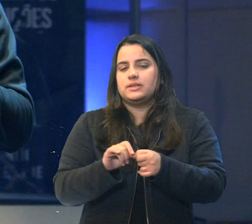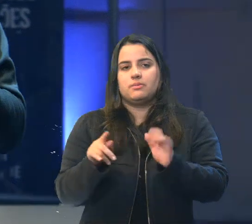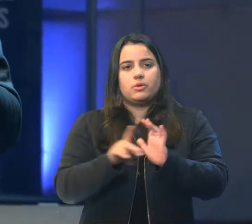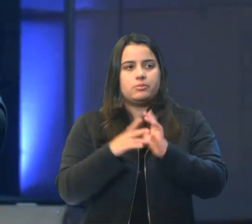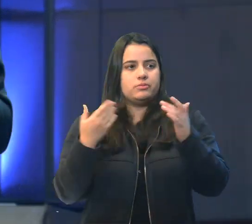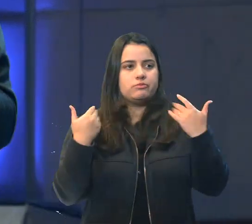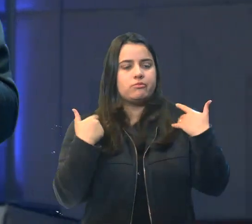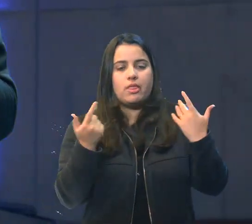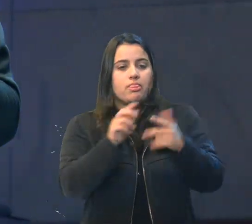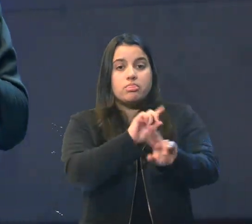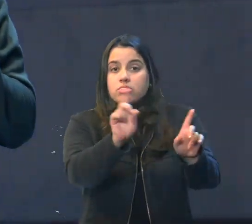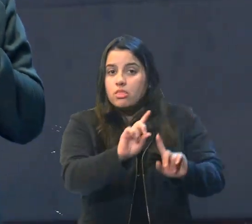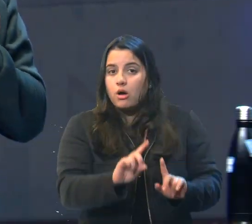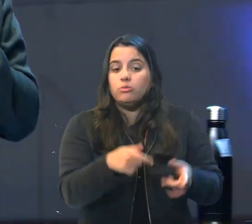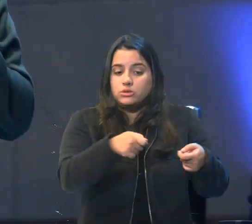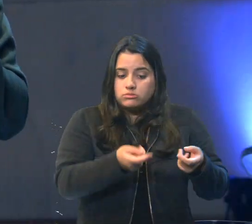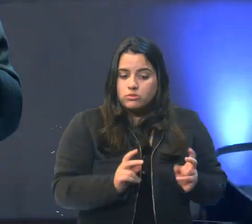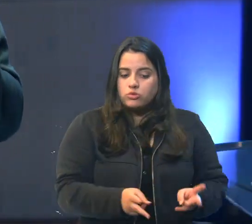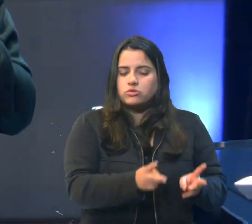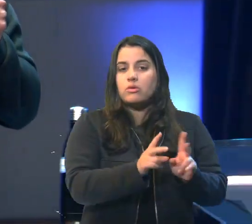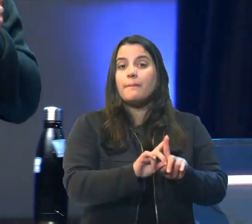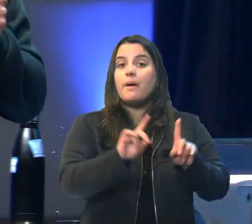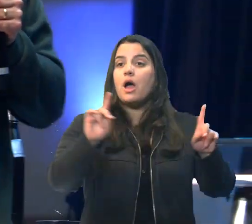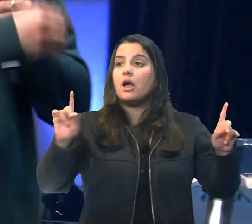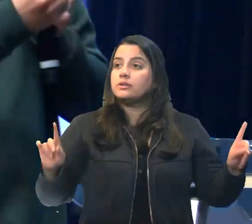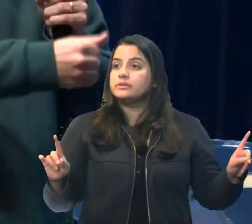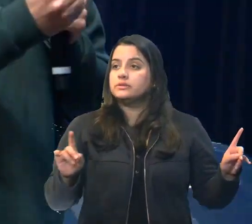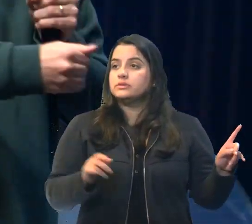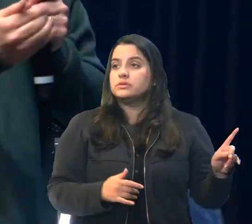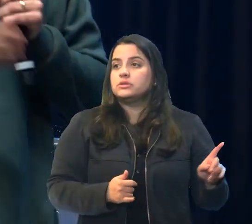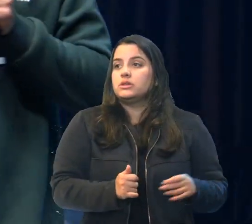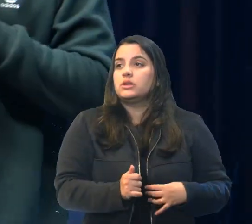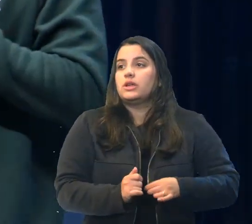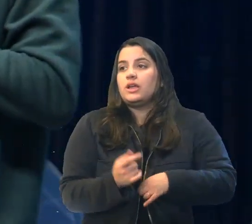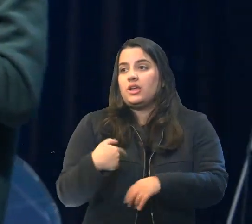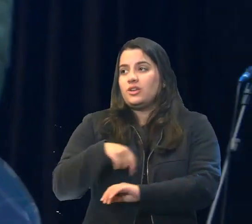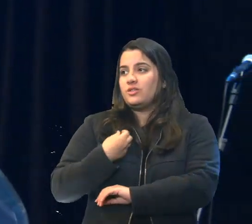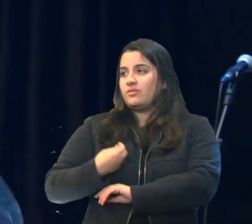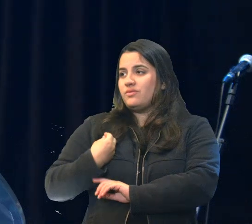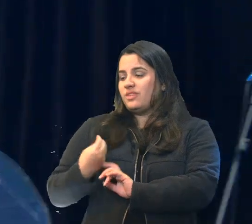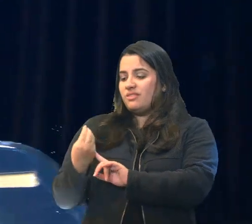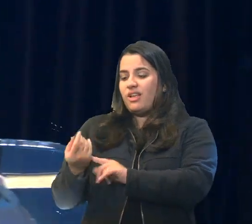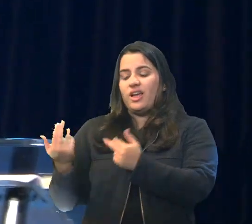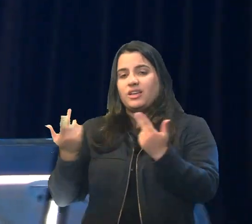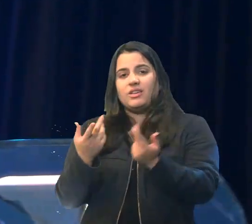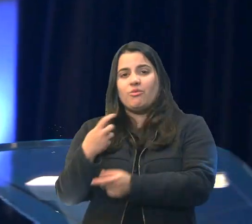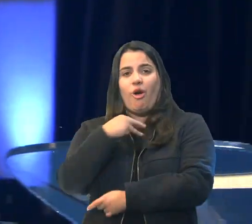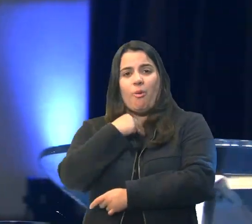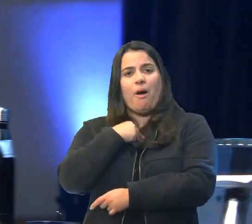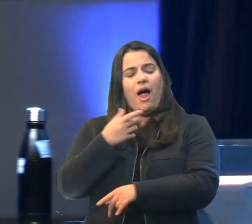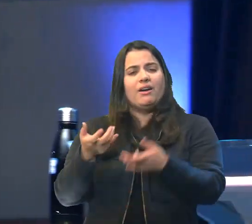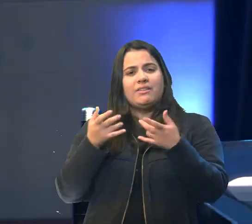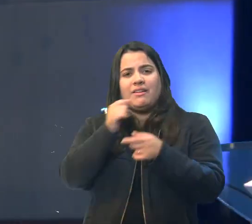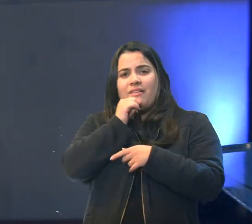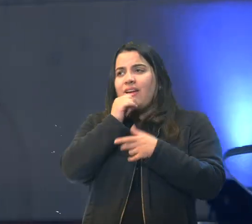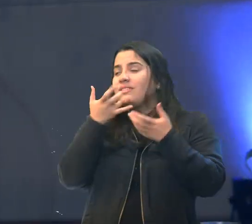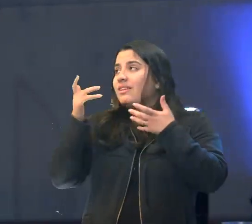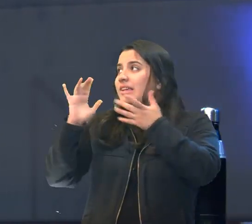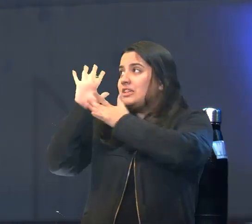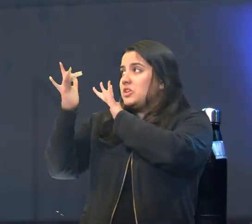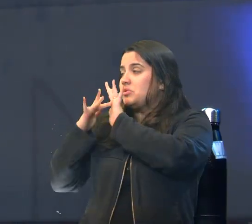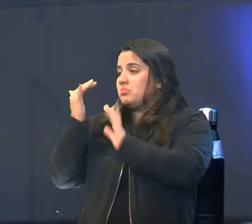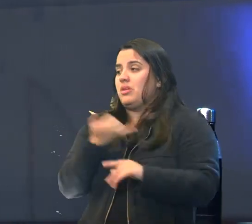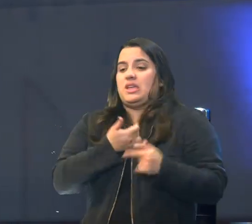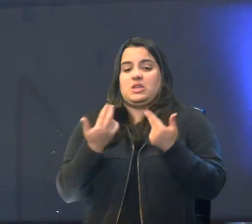além do colégio, não é isso. Mas nós estamos vivendo como Marta e querendo ouvir Jesus como Maria, não